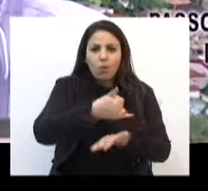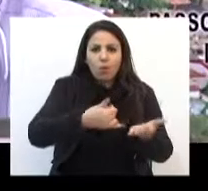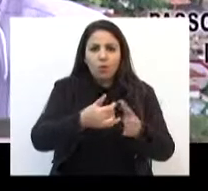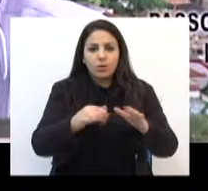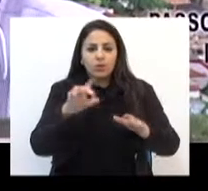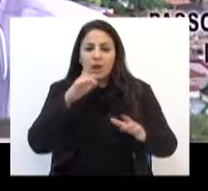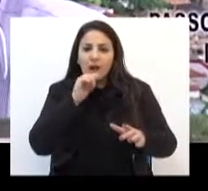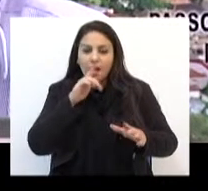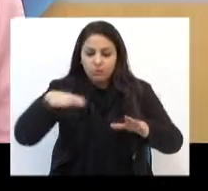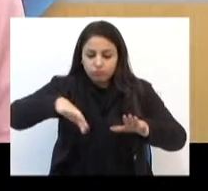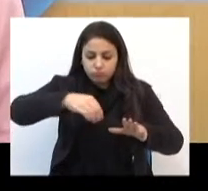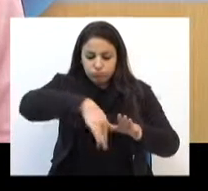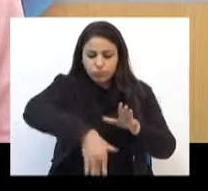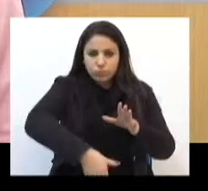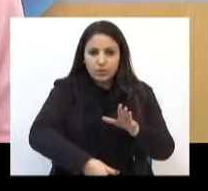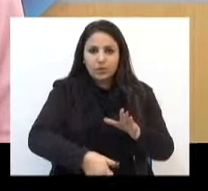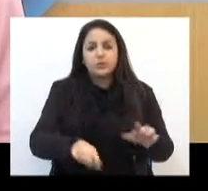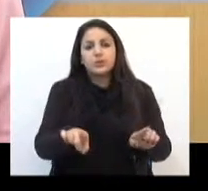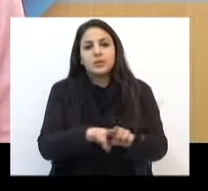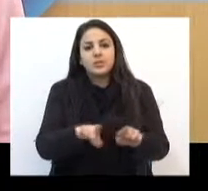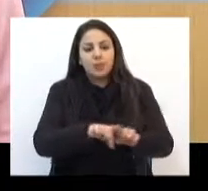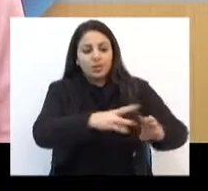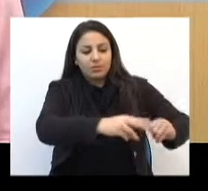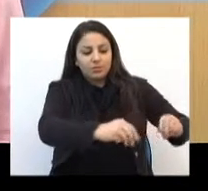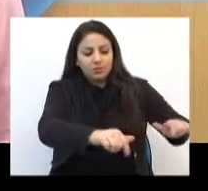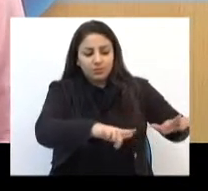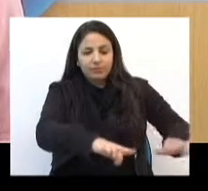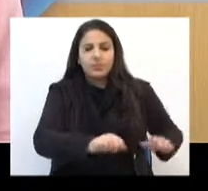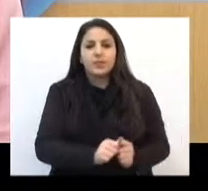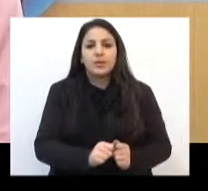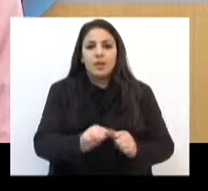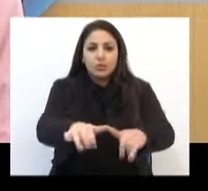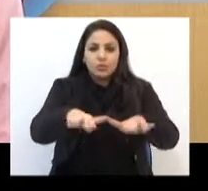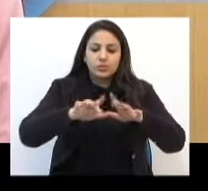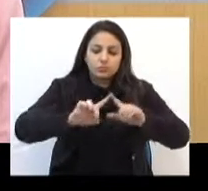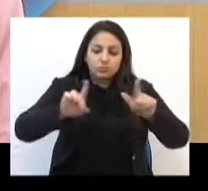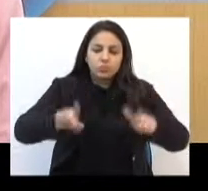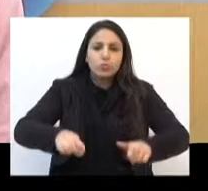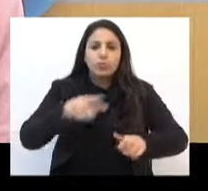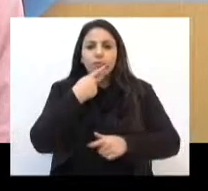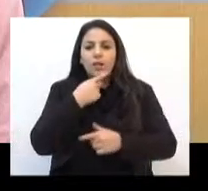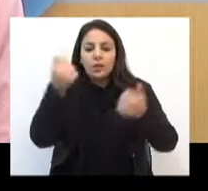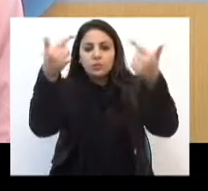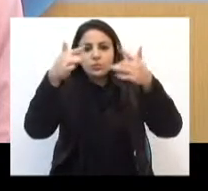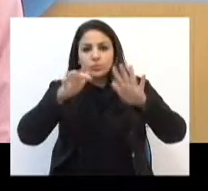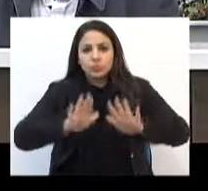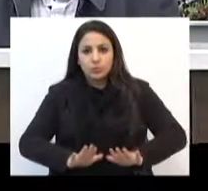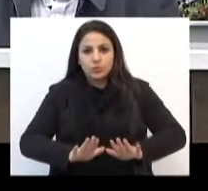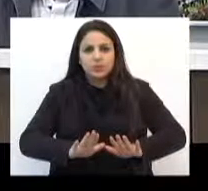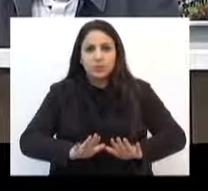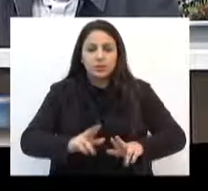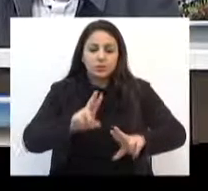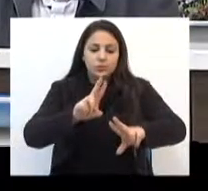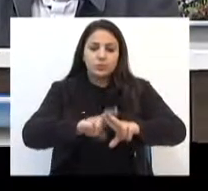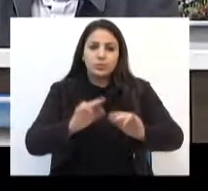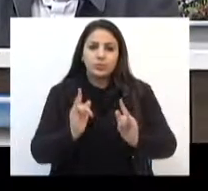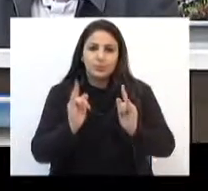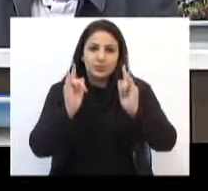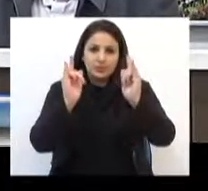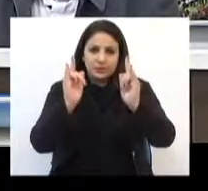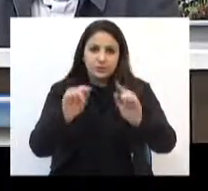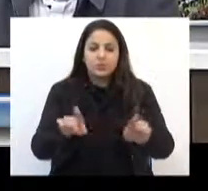agosto, às 6h30 da tarde. Mudança de lei vai responsabilizar empresas pelo destino final do óleo